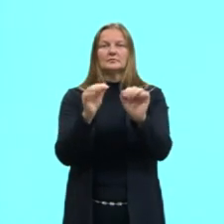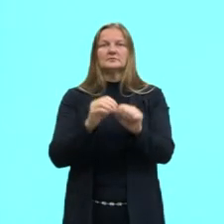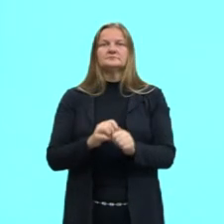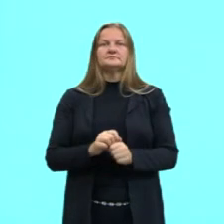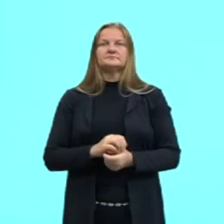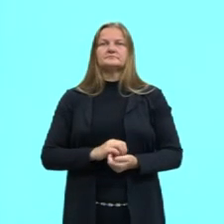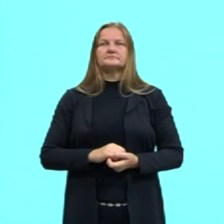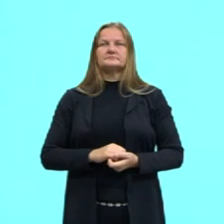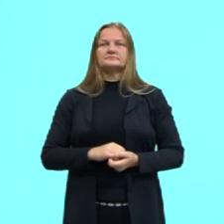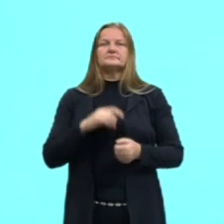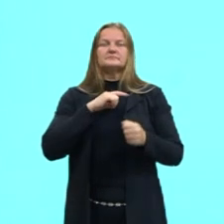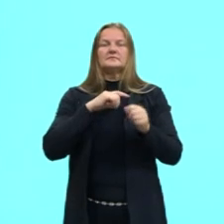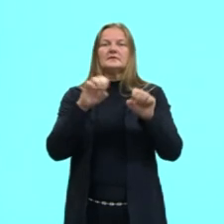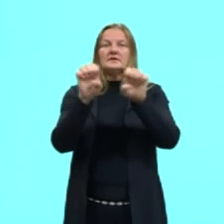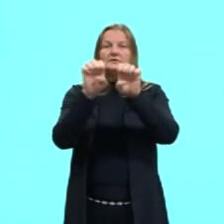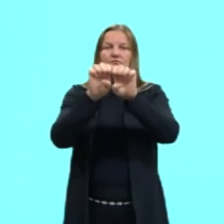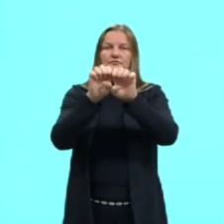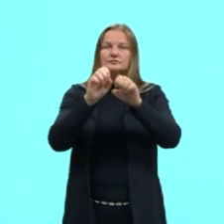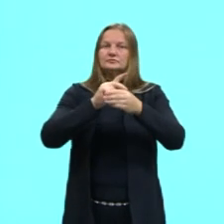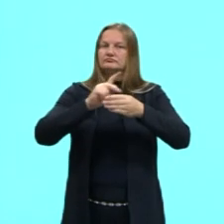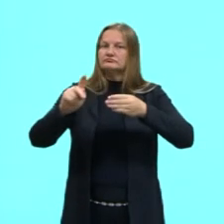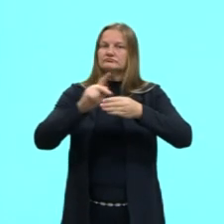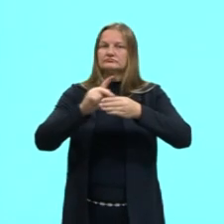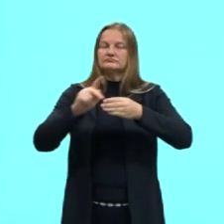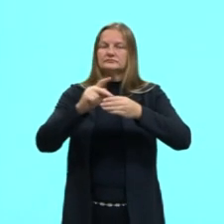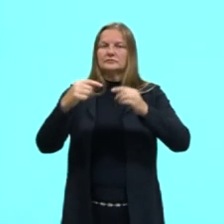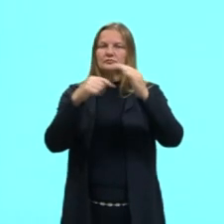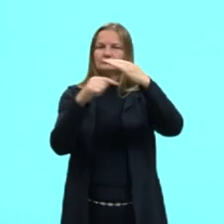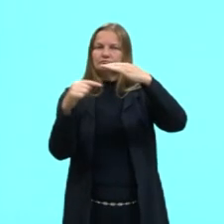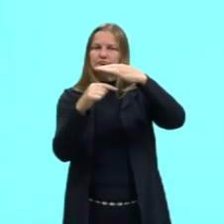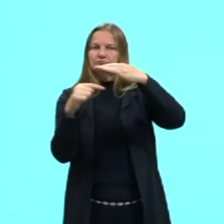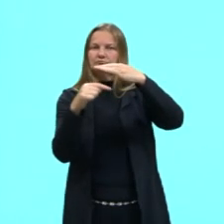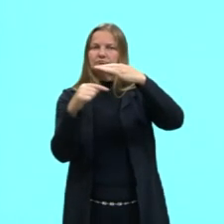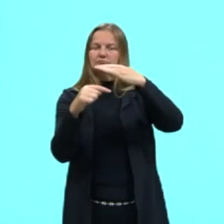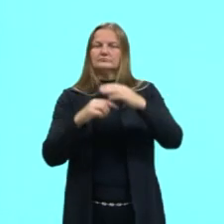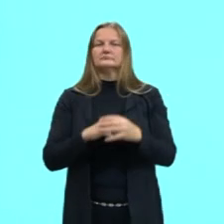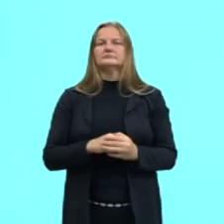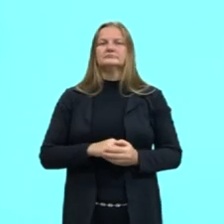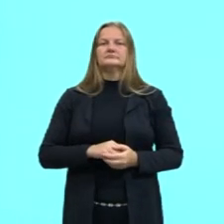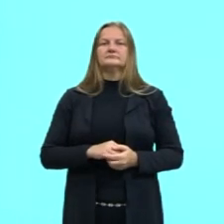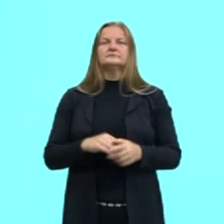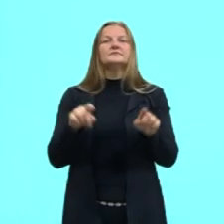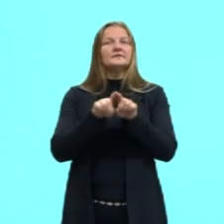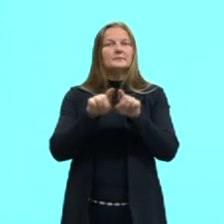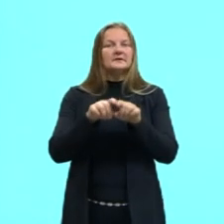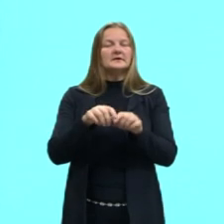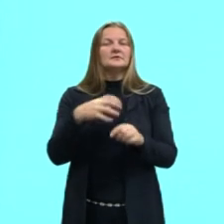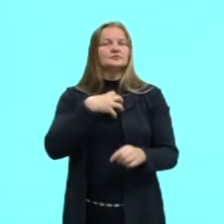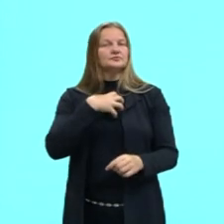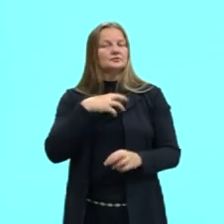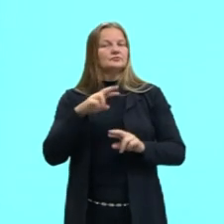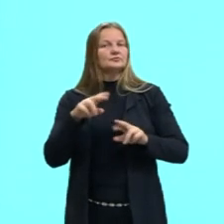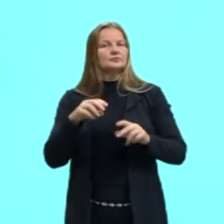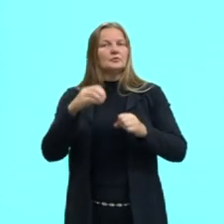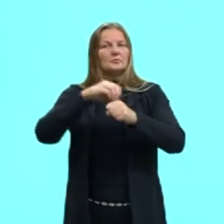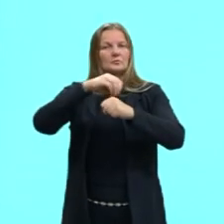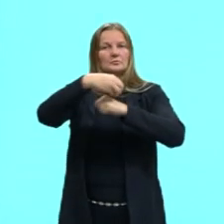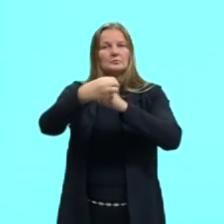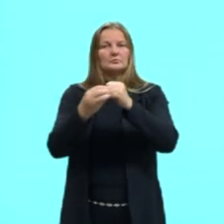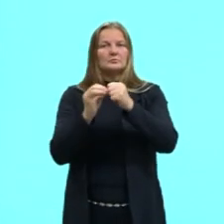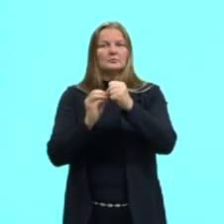bolinhas a fórmula estrutural plana que quando eu tenho trastejado tá e a fórmula molecular que é